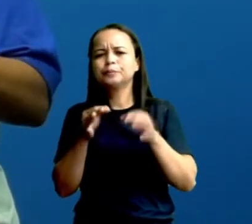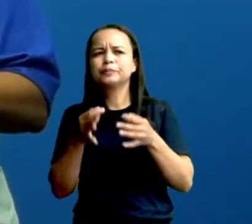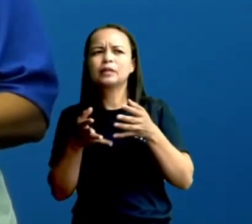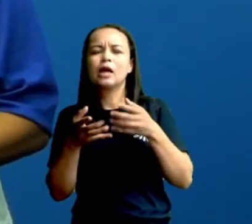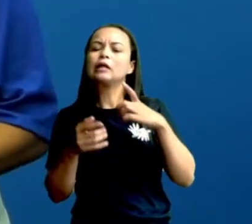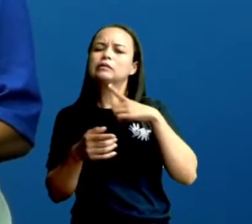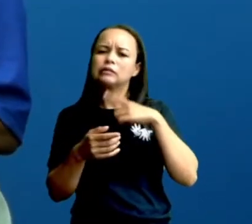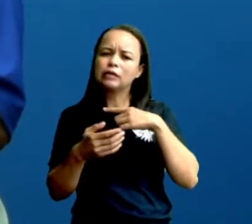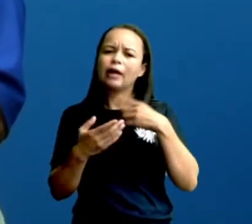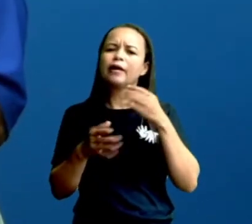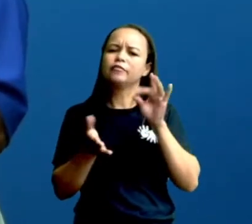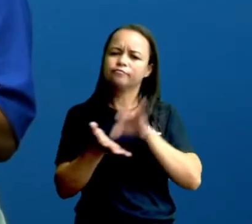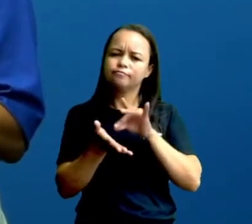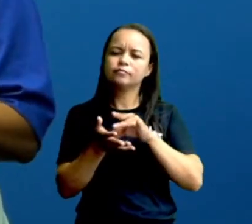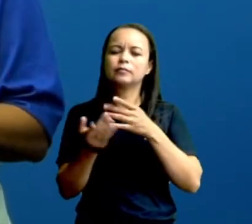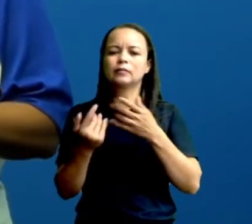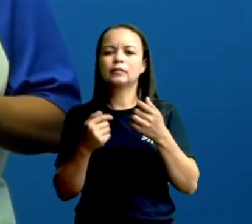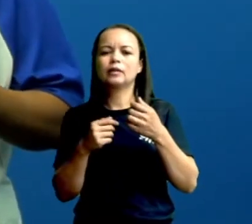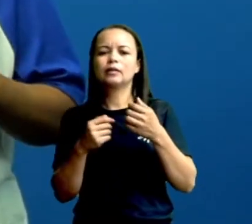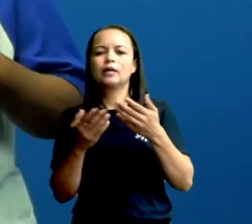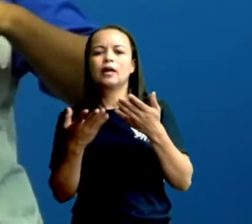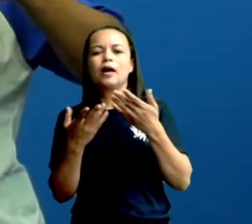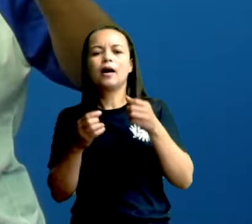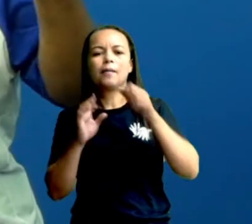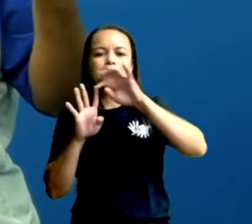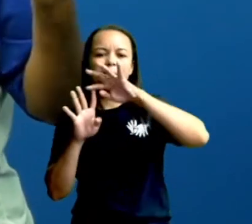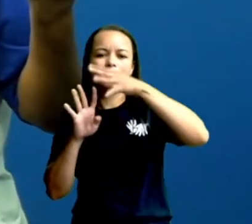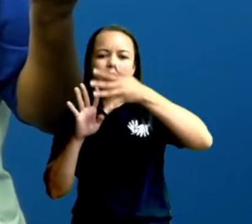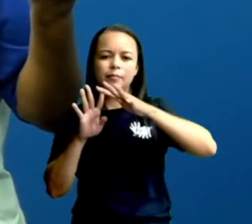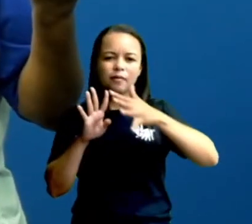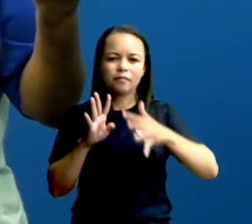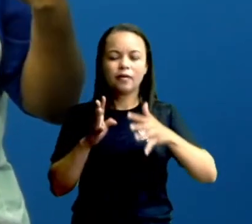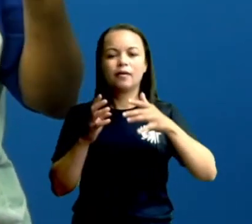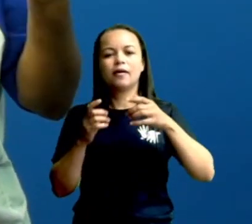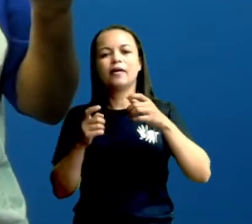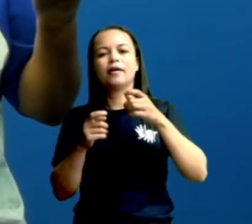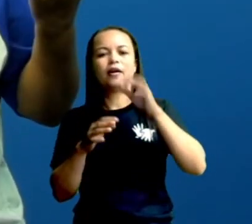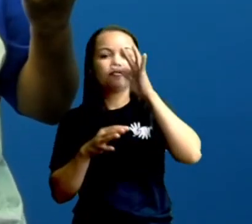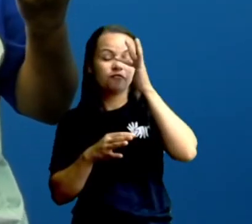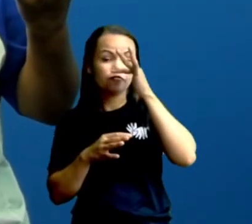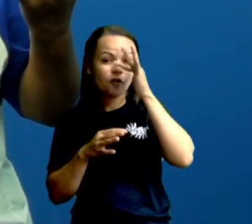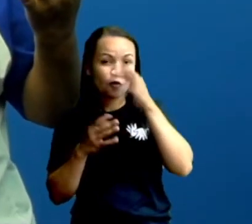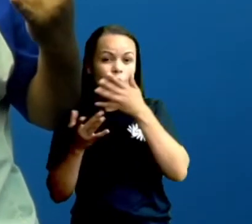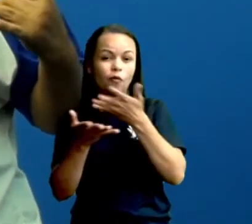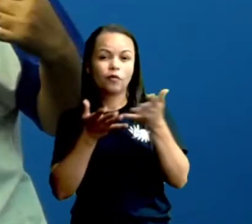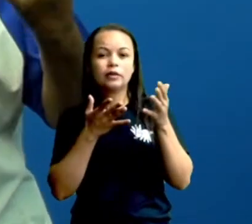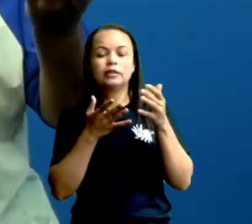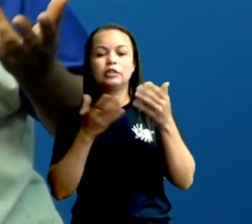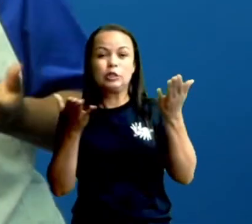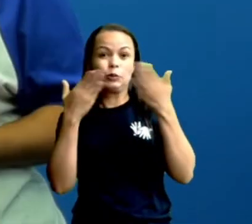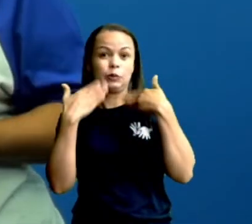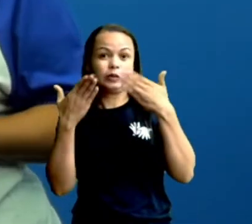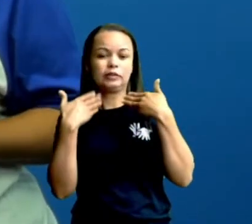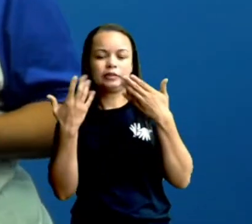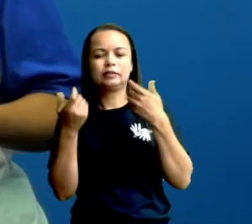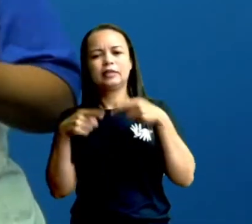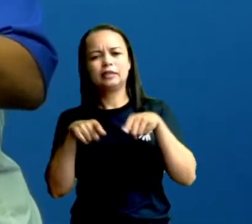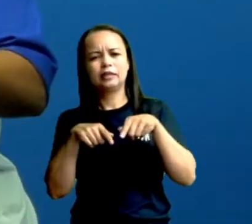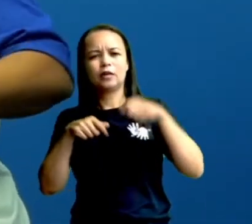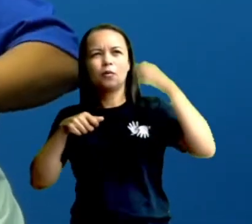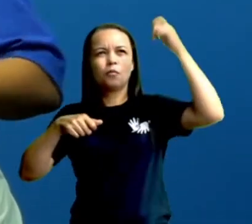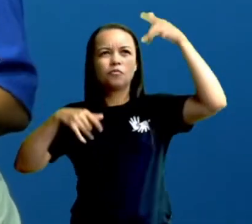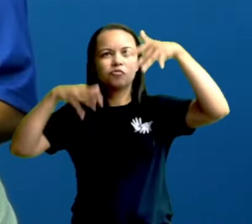tem realmente a primavera, tem o verão que, né, com calor e chuvas, e o inverno que chega até a